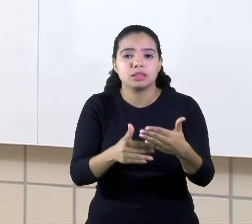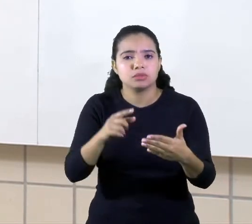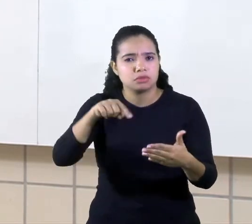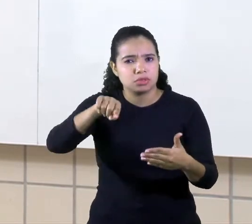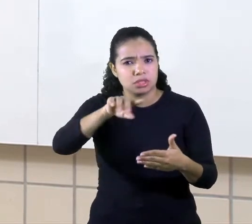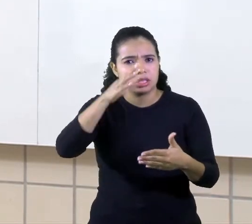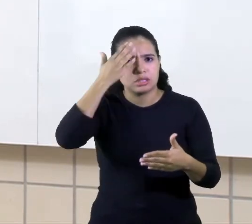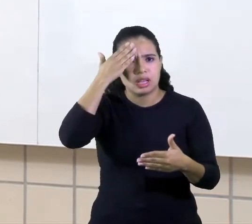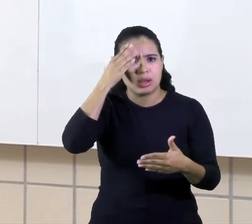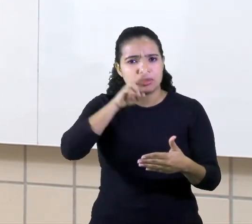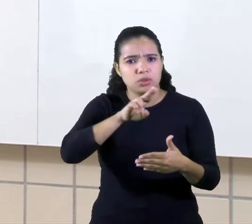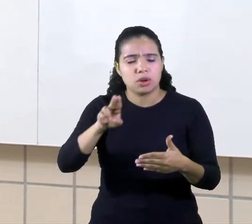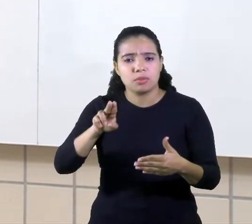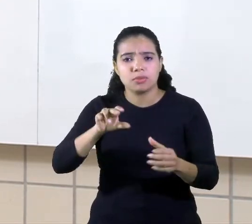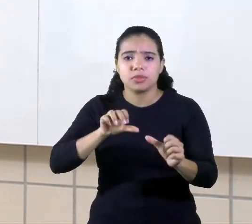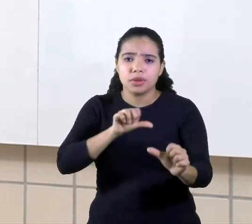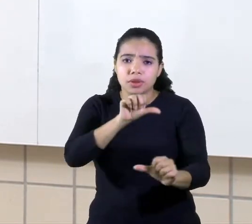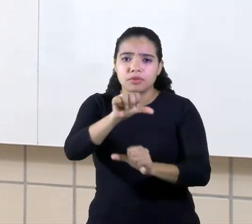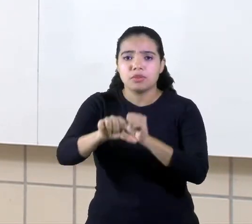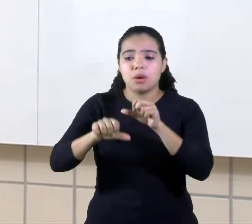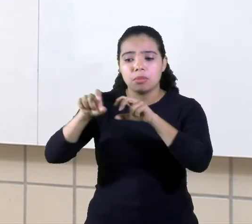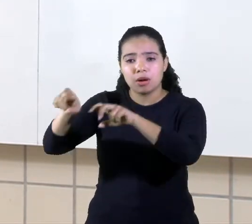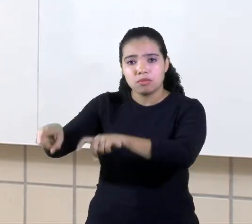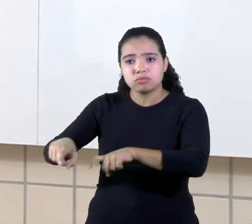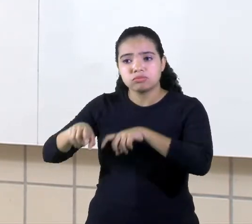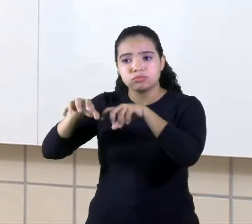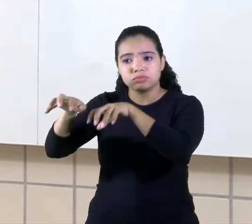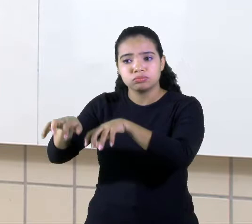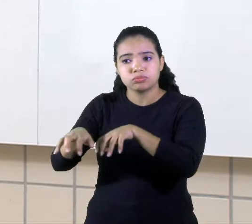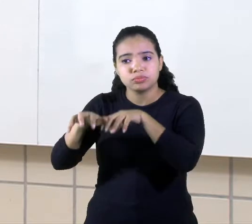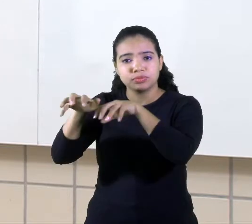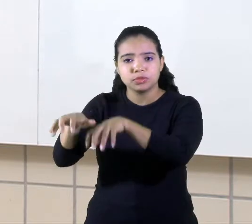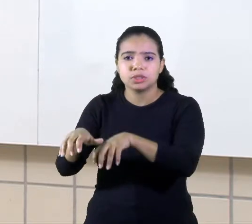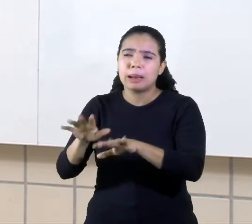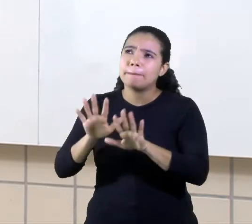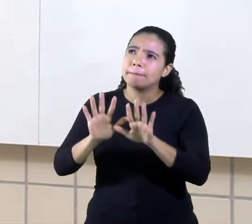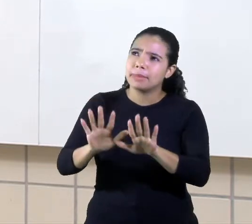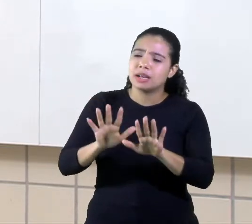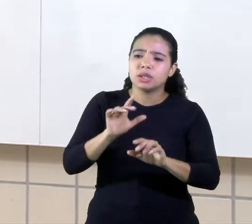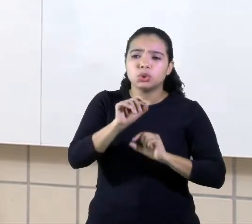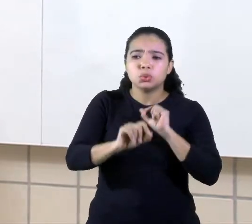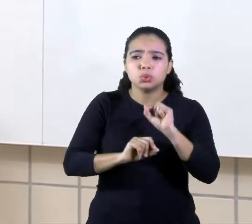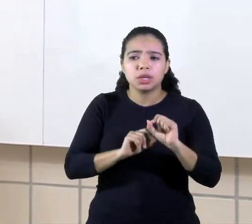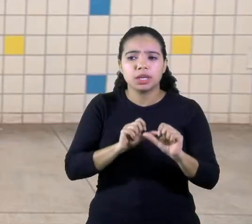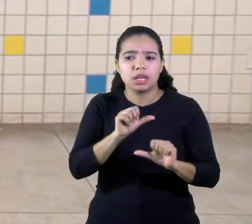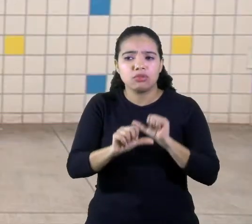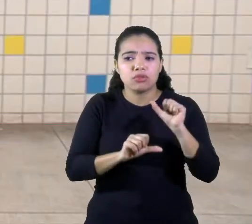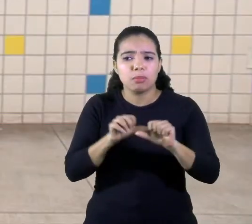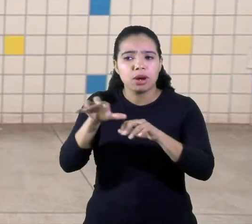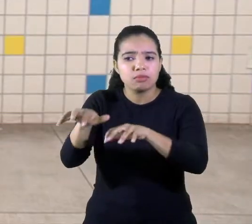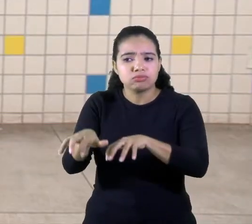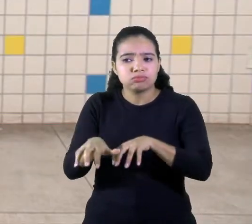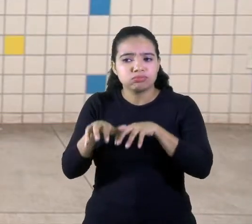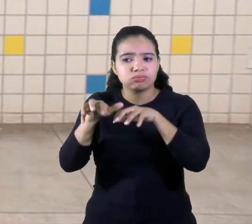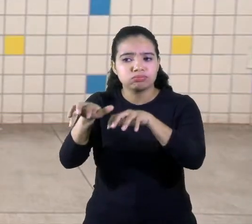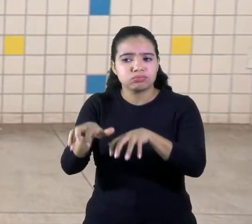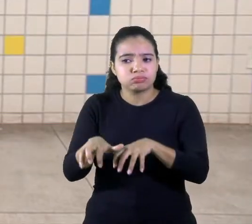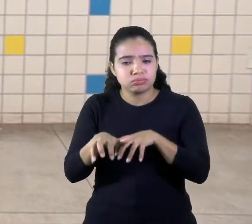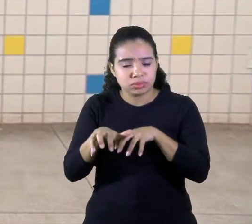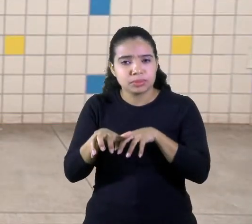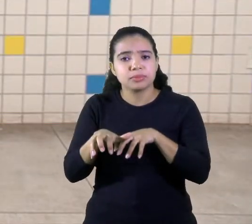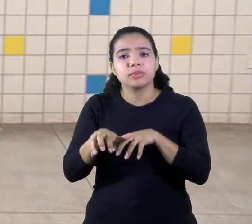sabem, reforma agrária. Mas, professor, o que seria a reforma agrária? A reforma agrária